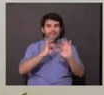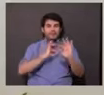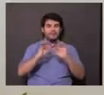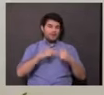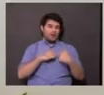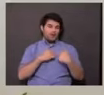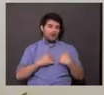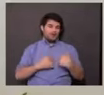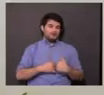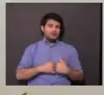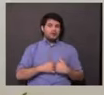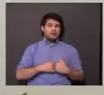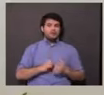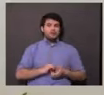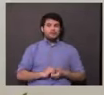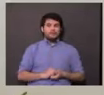coração.